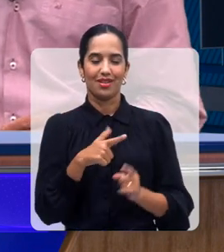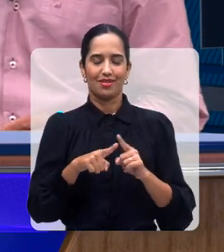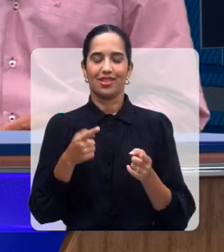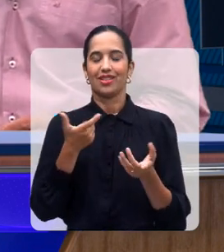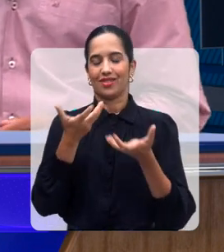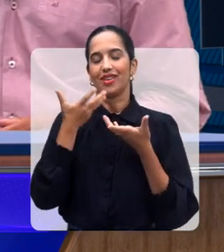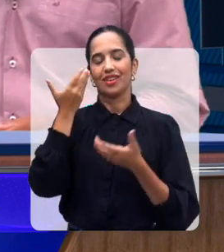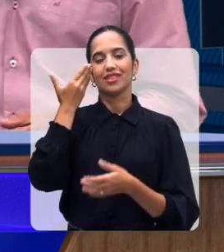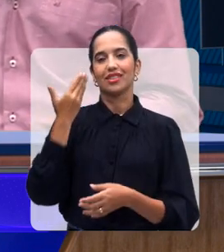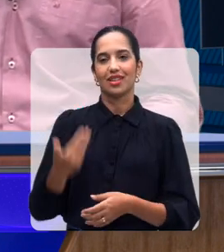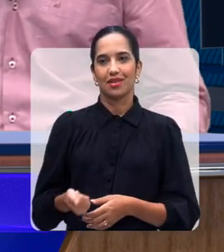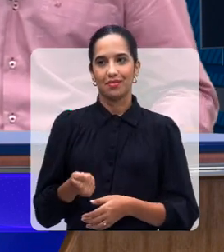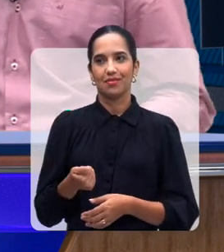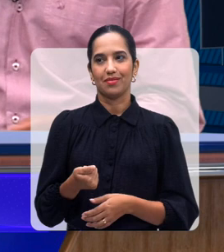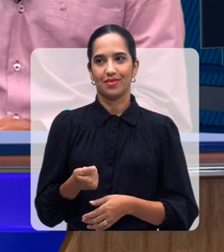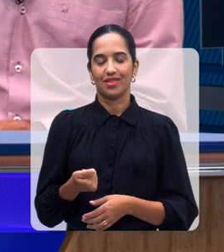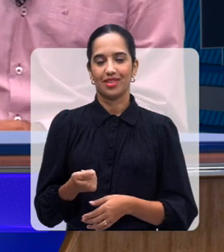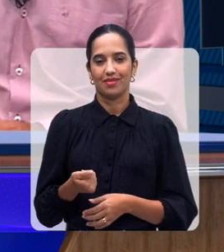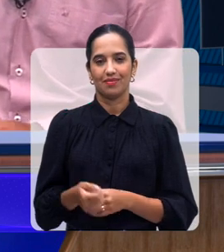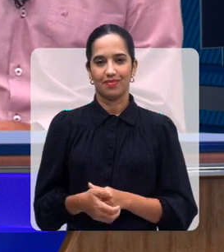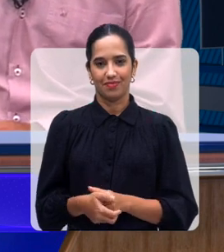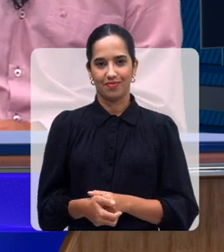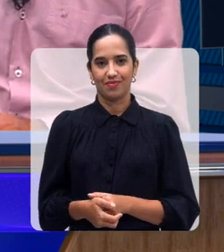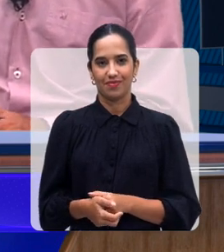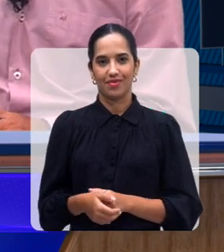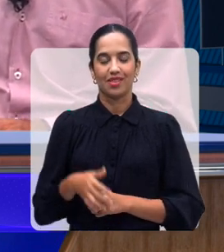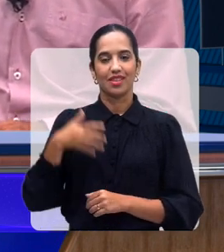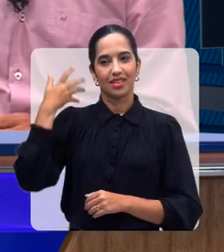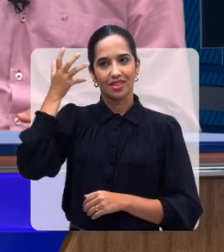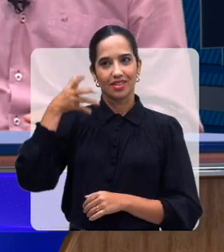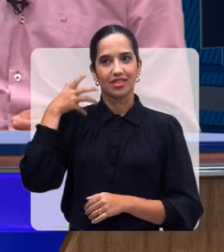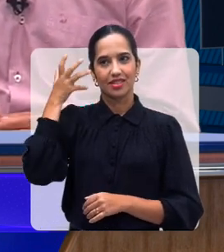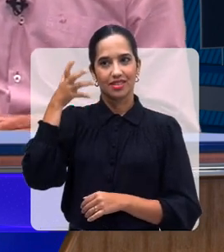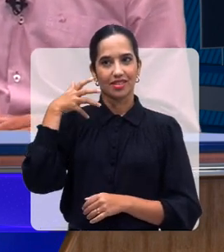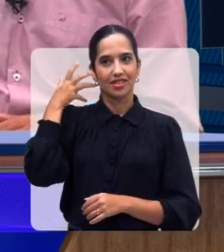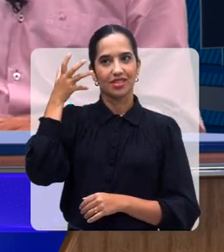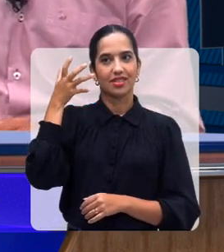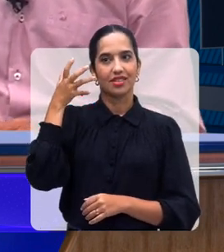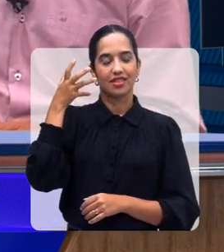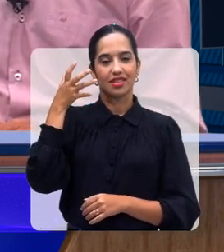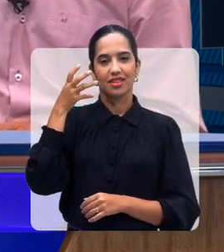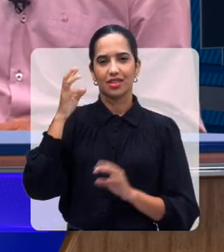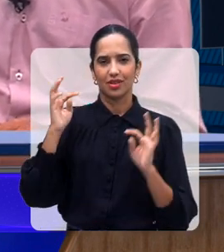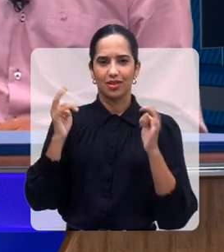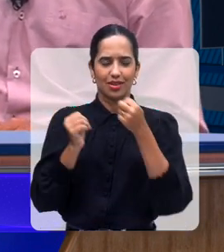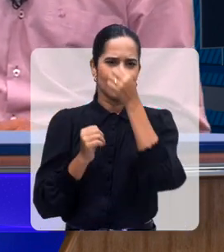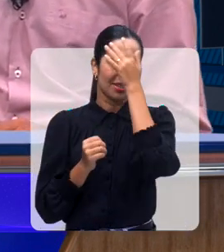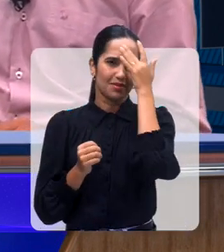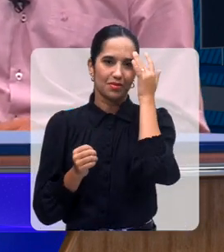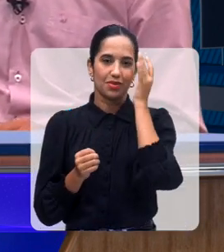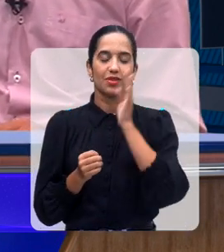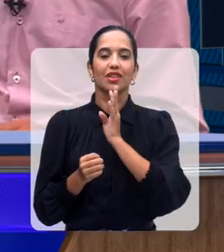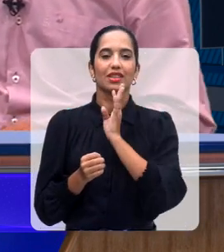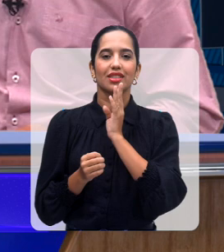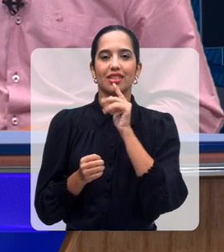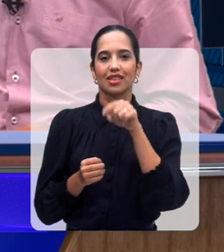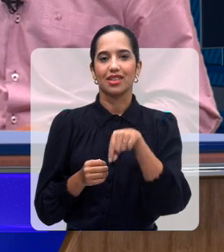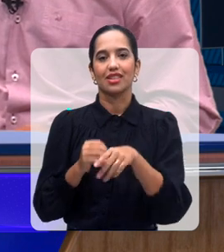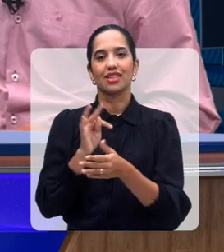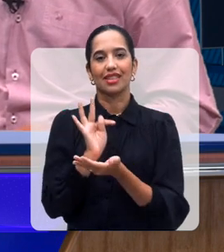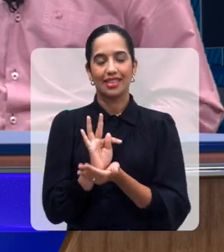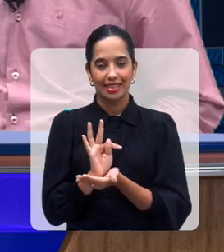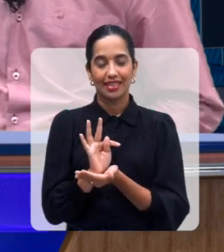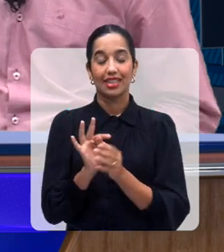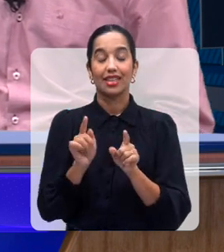saber. Mas é uma das radialistas que todo mundo conhece em Teresina, todo